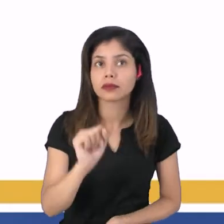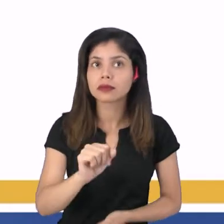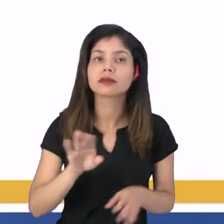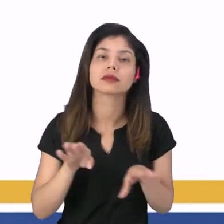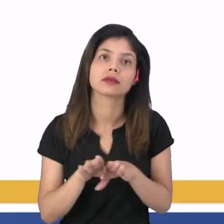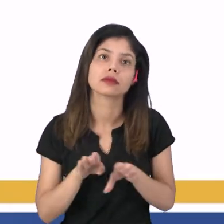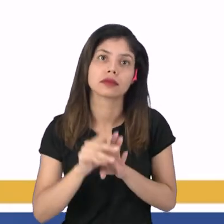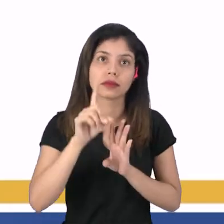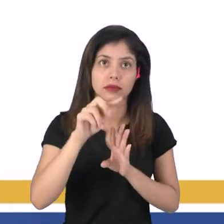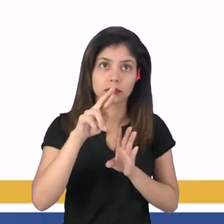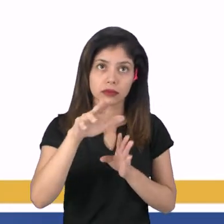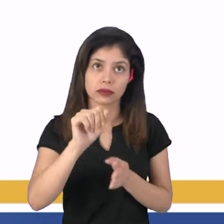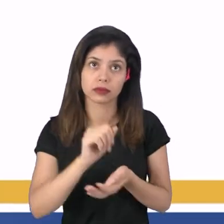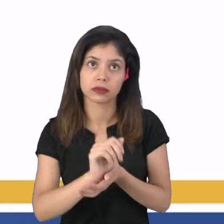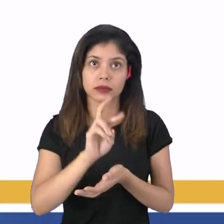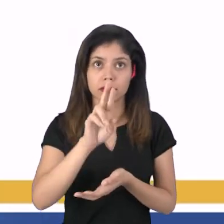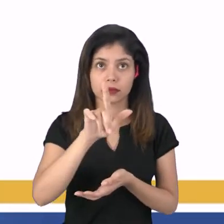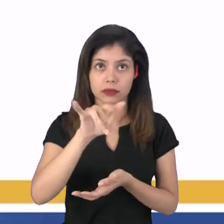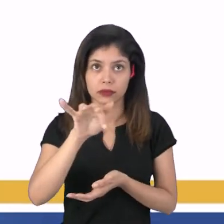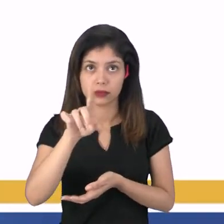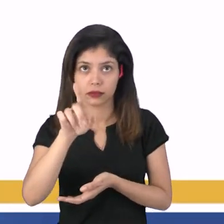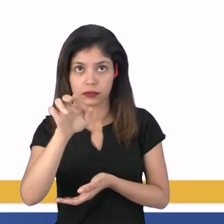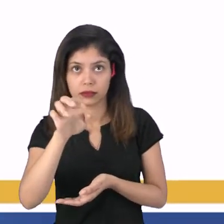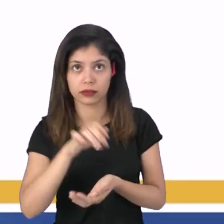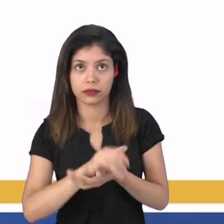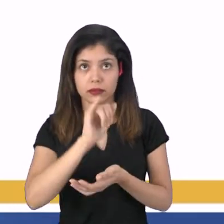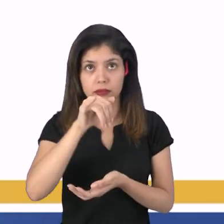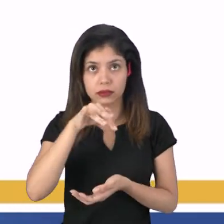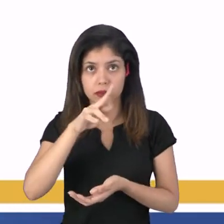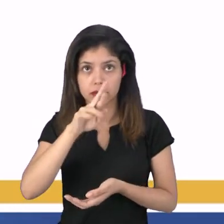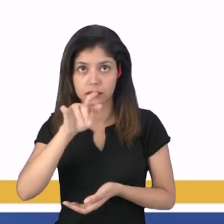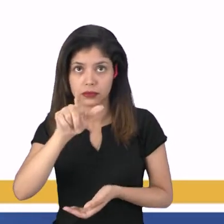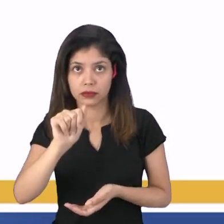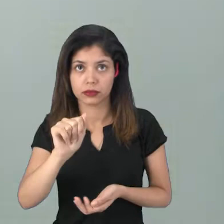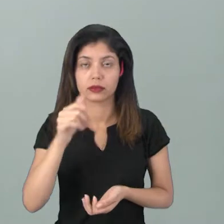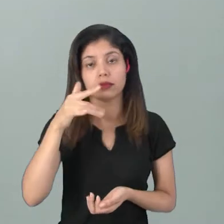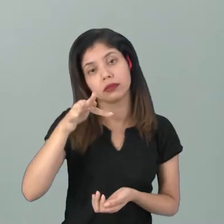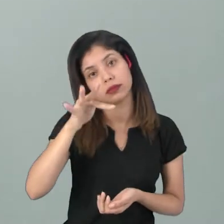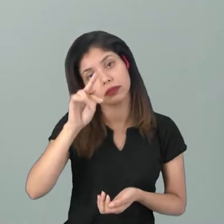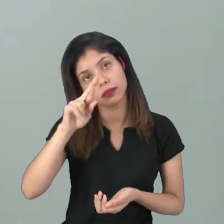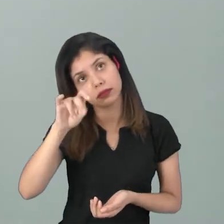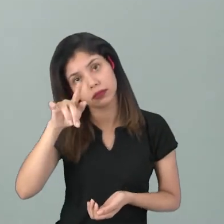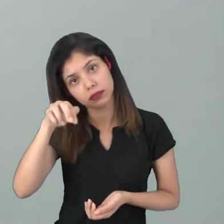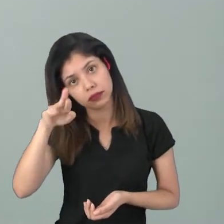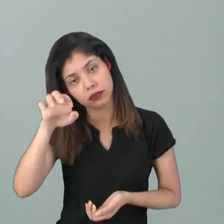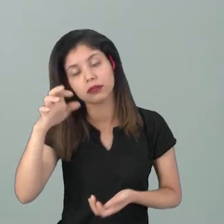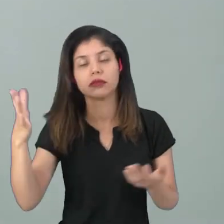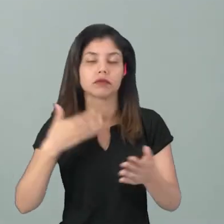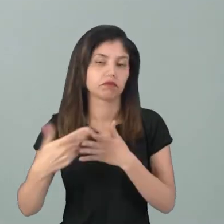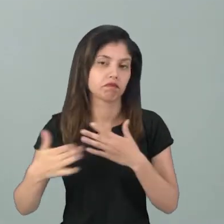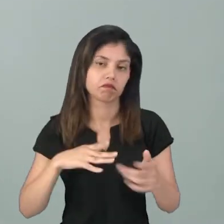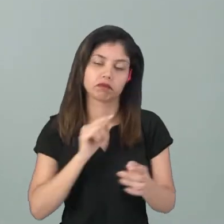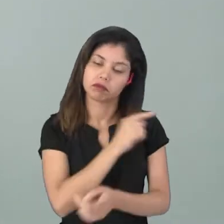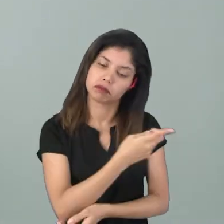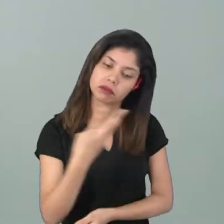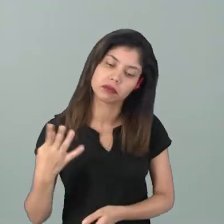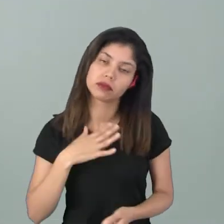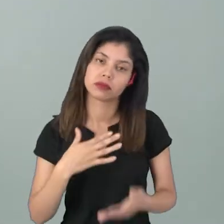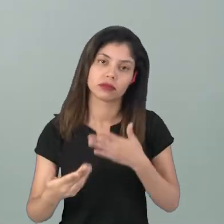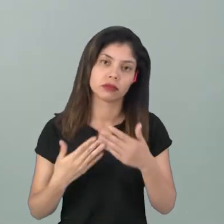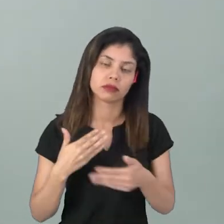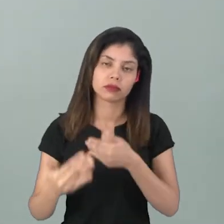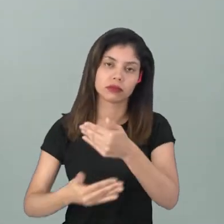as palavras desleal, lealdade, e infeliz e felizmente. Então, independente de a gente ter um